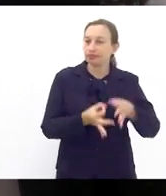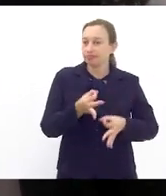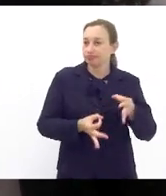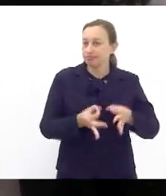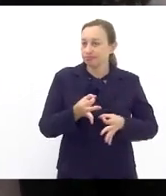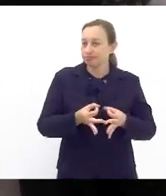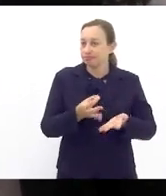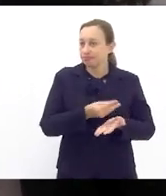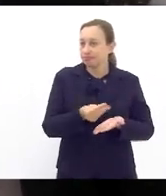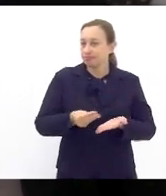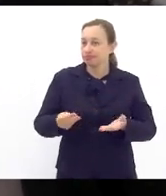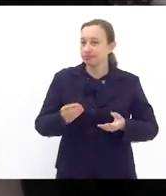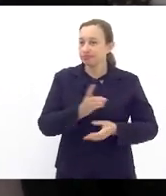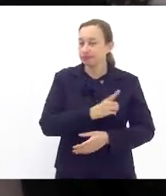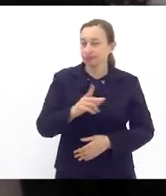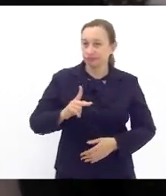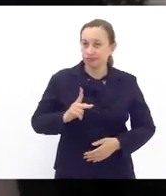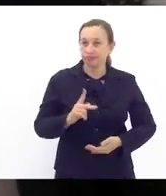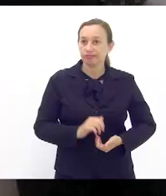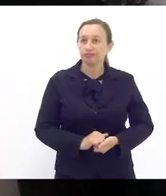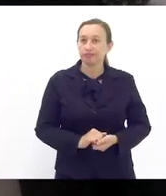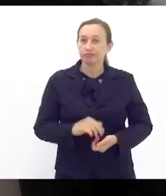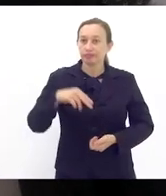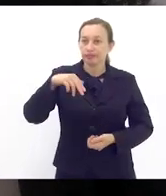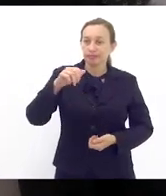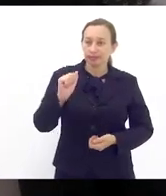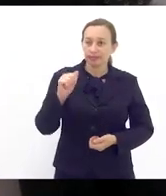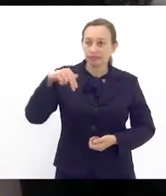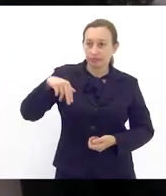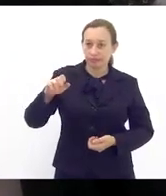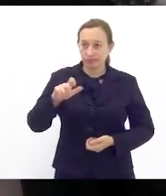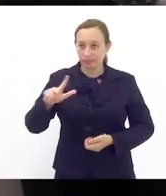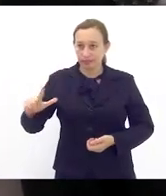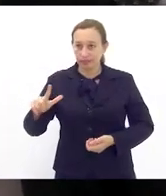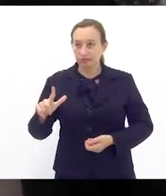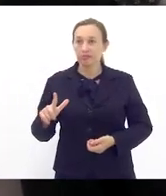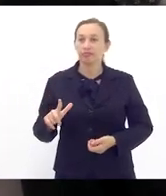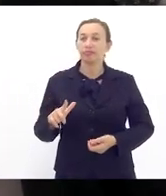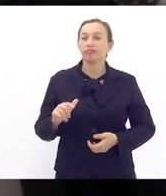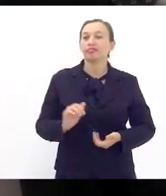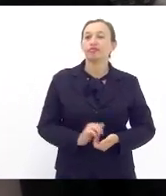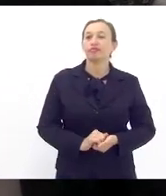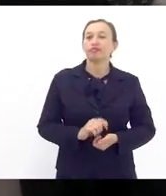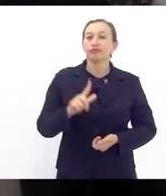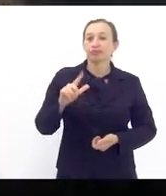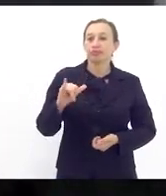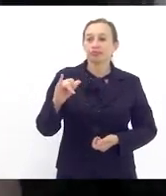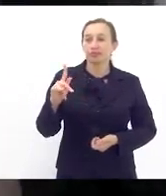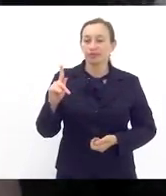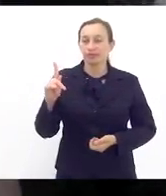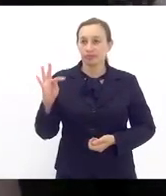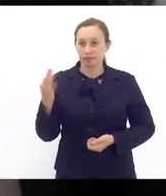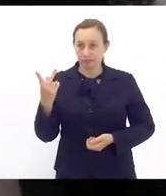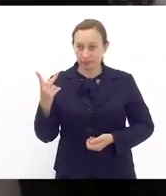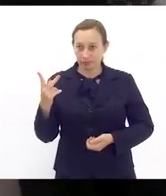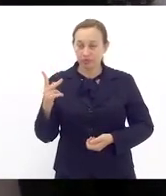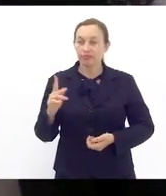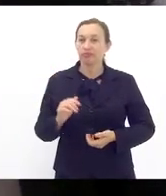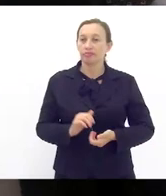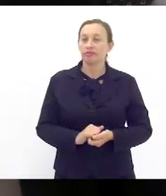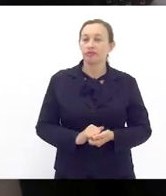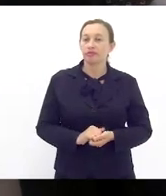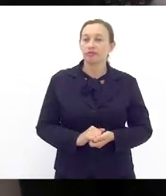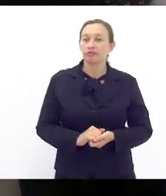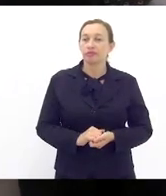distribuídas pela defensoria estão a Enya e a light dos 10 Réus mais demandados